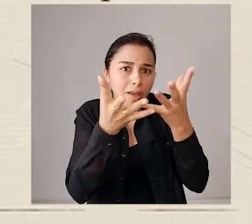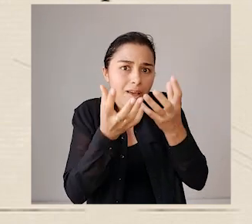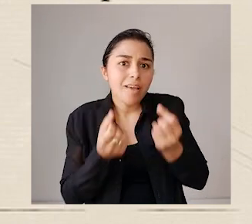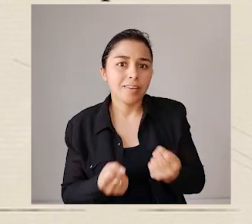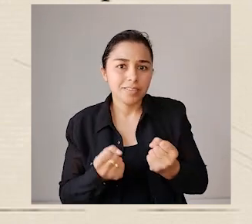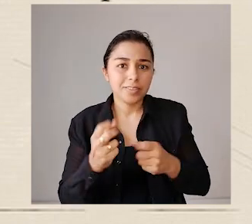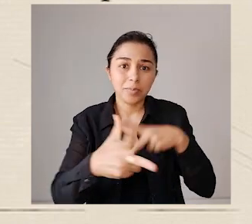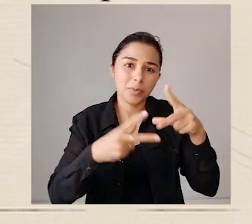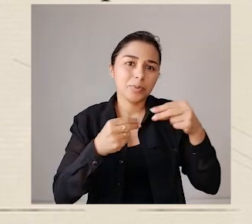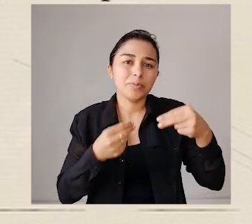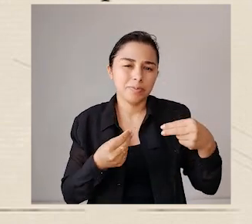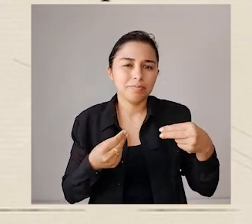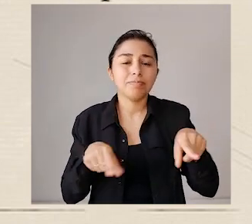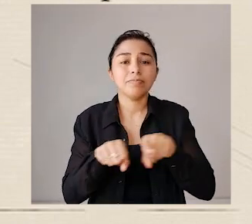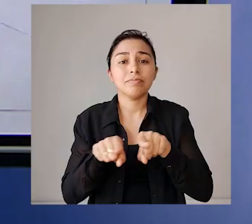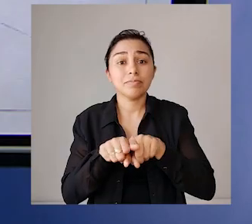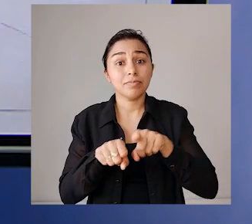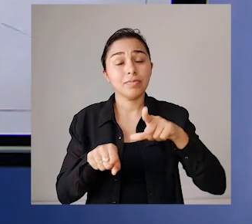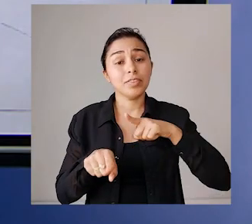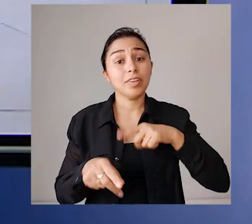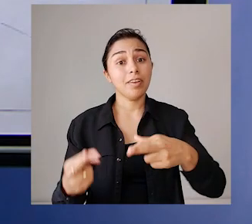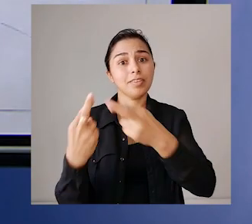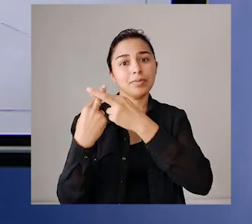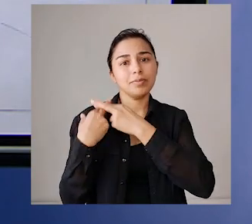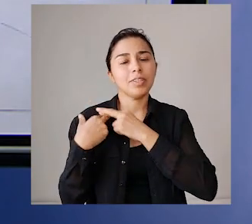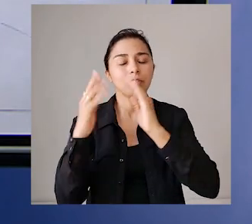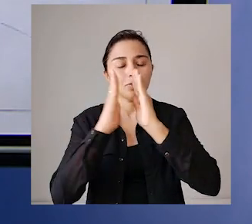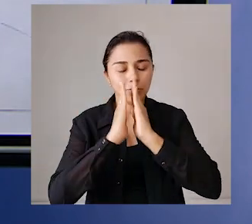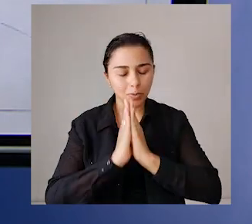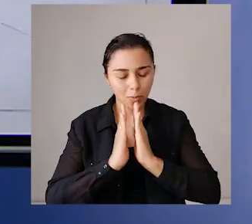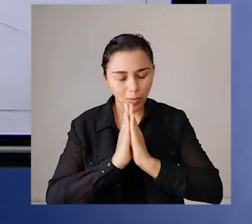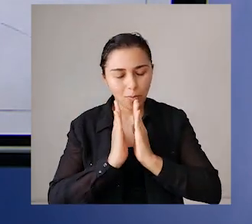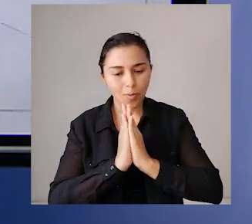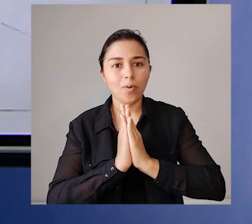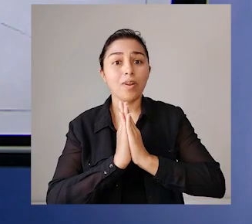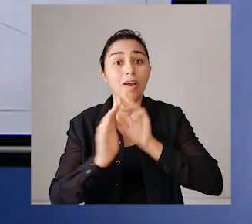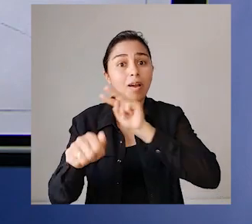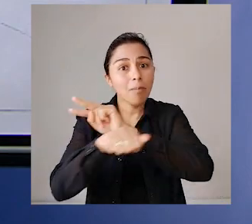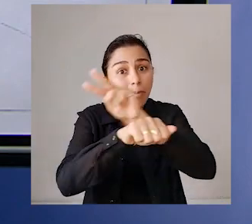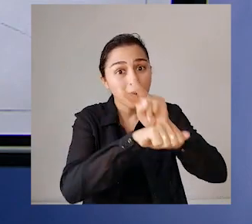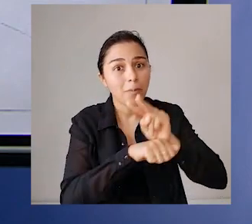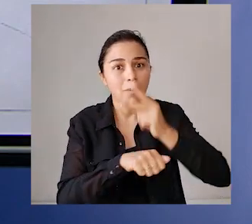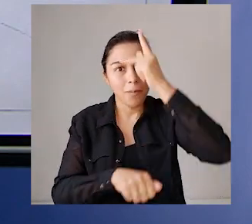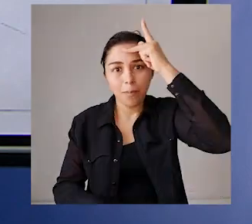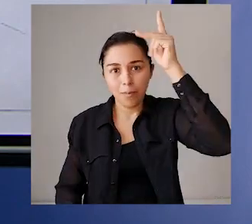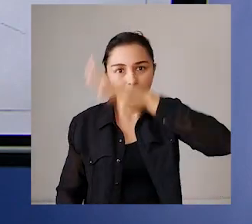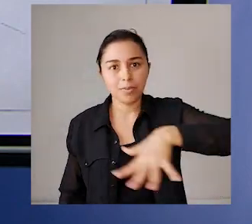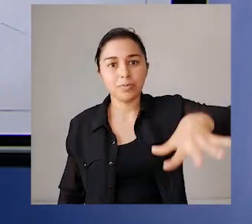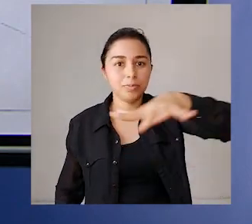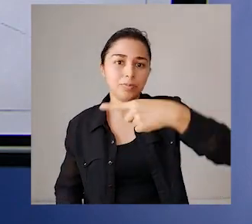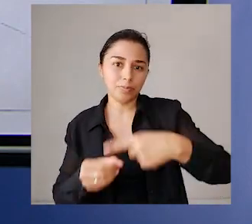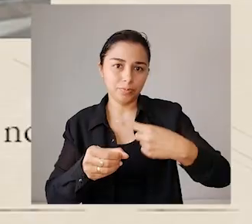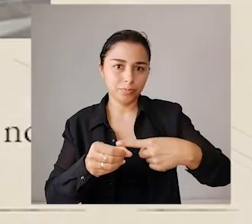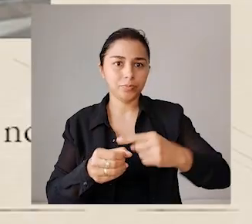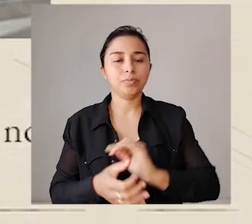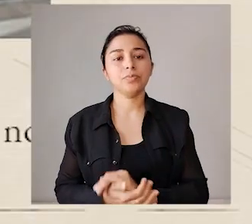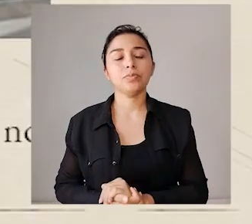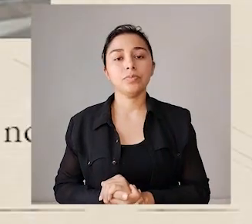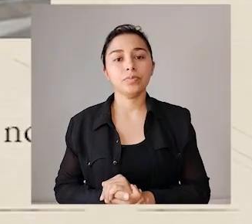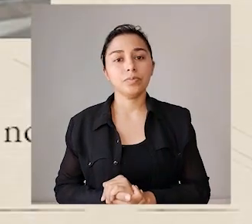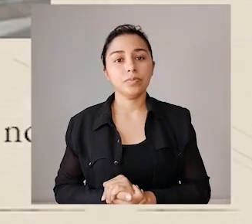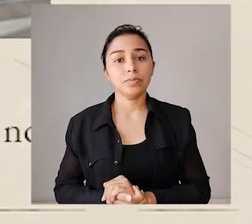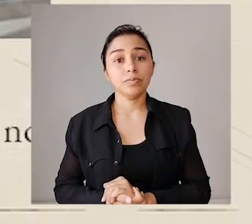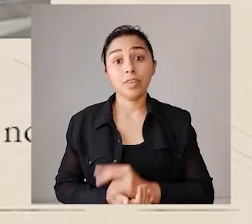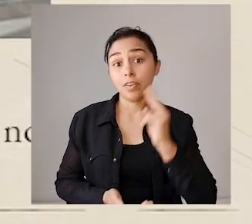eram responsáveis por fazer as orações, por orar por aquele povo, por aquela cidade. Aqui